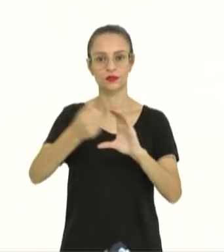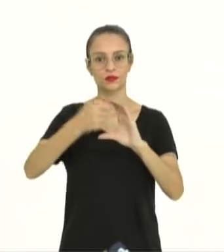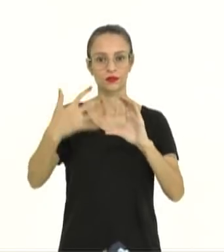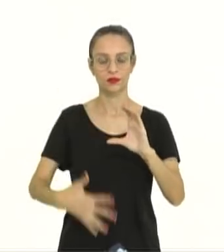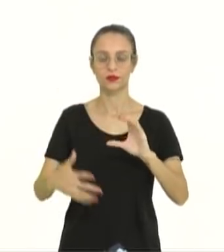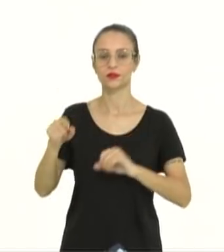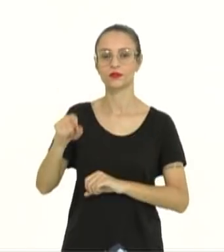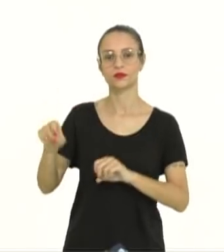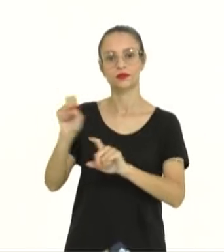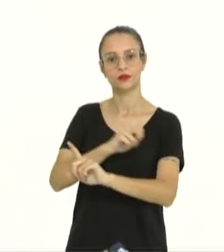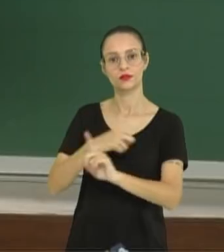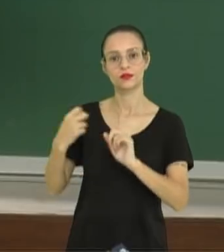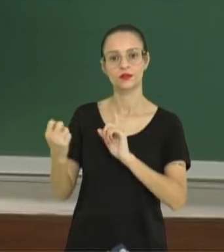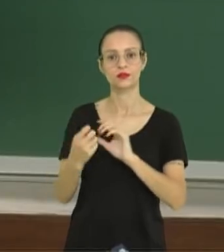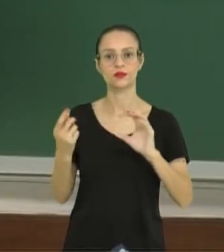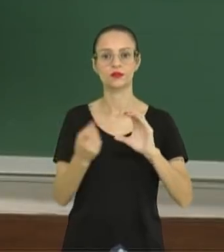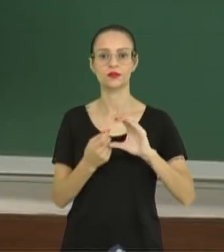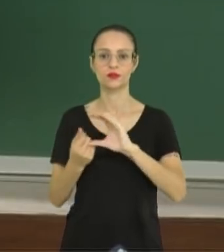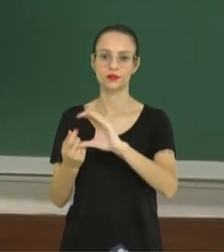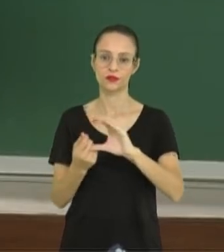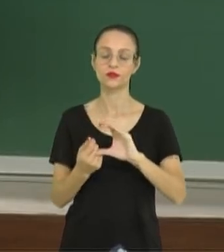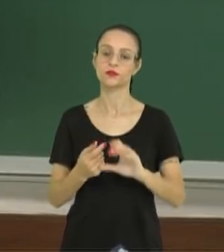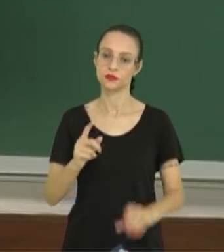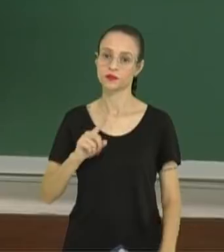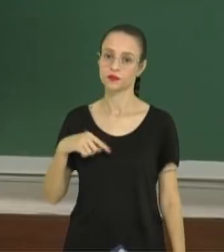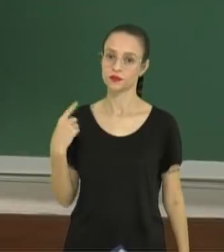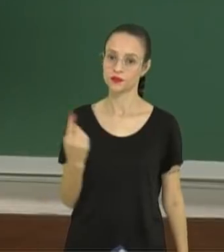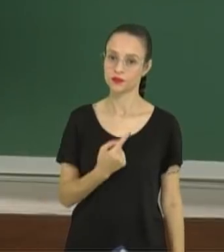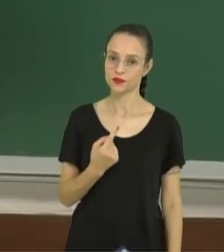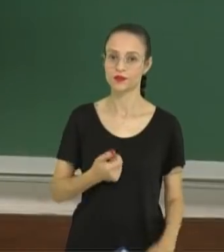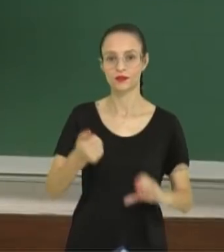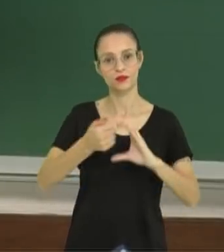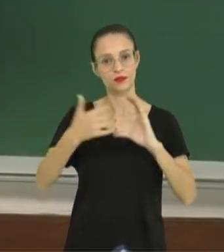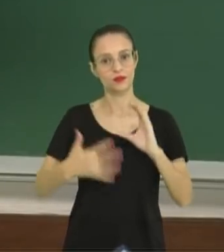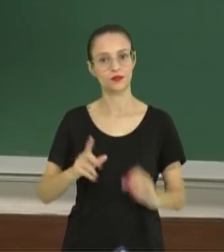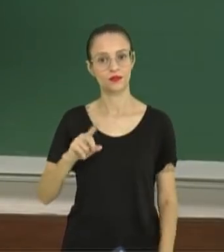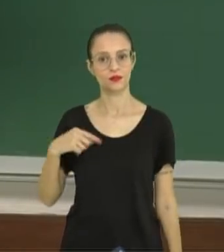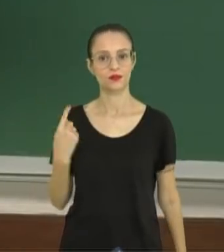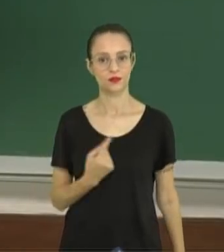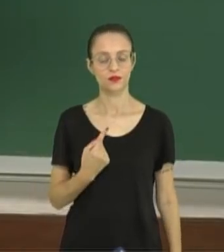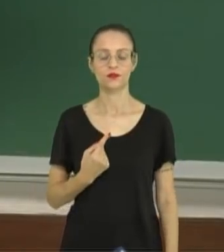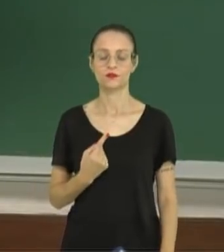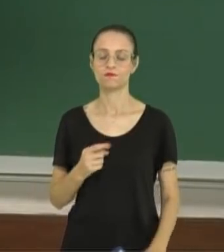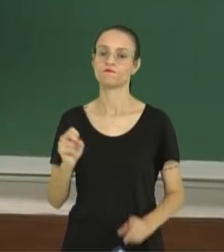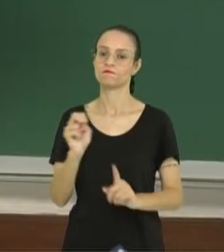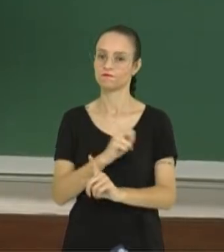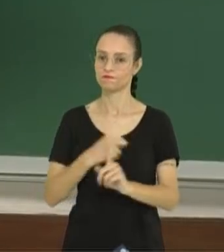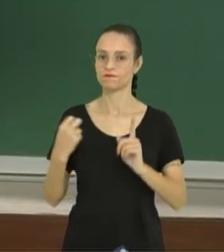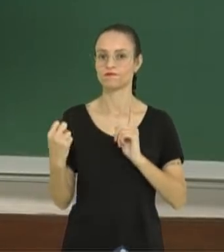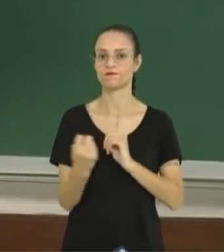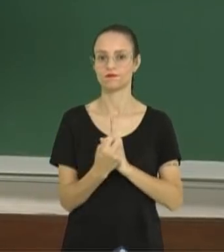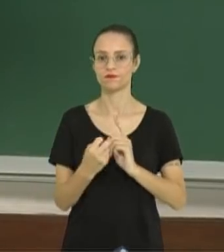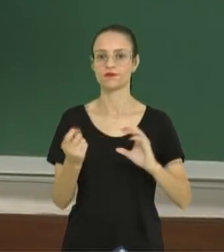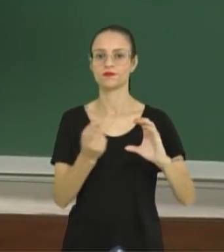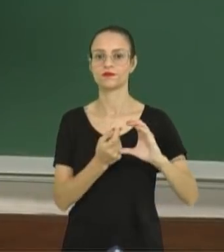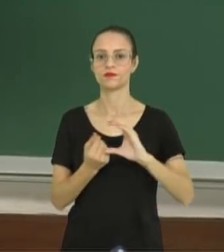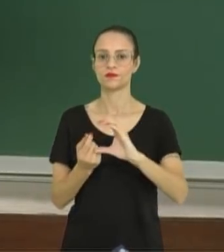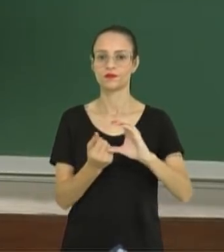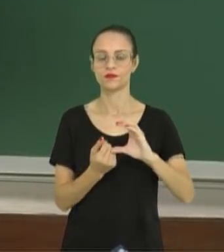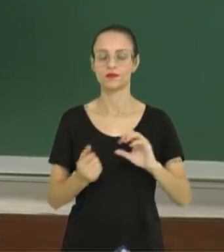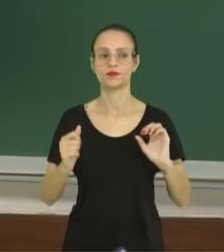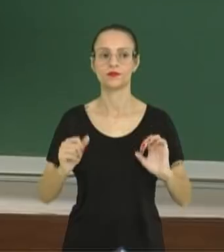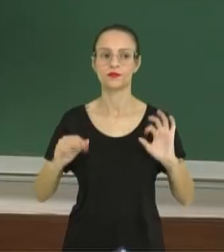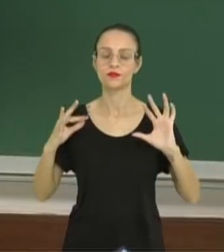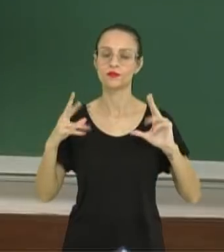sociedade capitalista, ou nossas características, nós somos parte de uma sociedade capitalista. Tudo